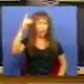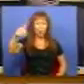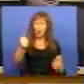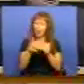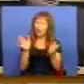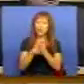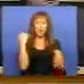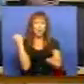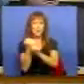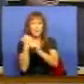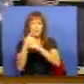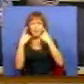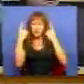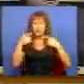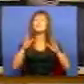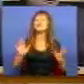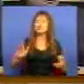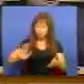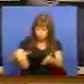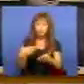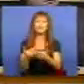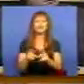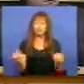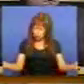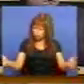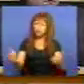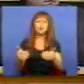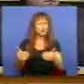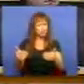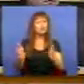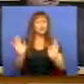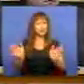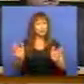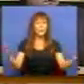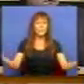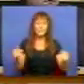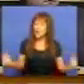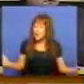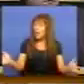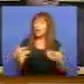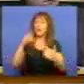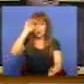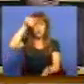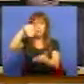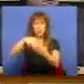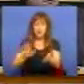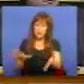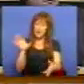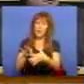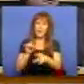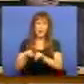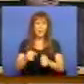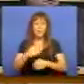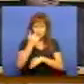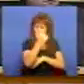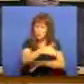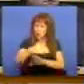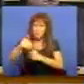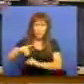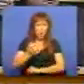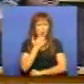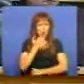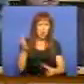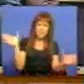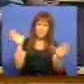em todas as entidades públicas. Já o propusemos, acolhemos largamente, acolhemos soluções que tenham a ver com uma delimitação mais